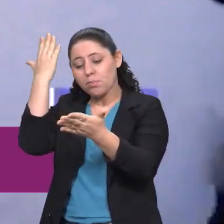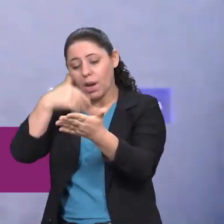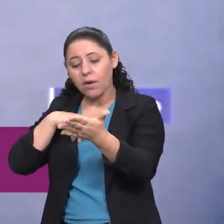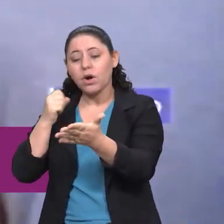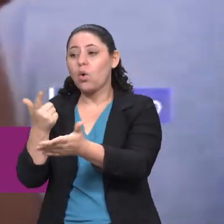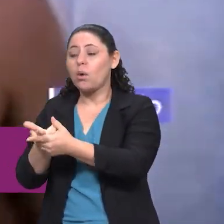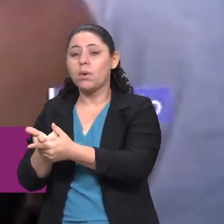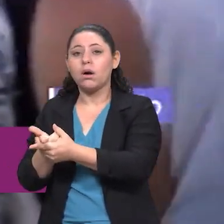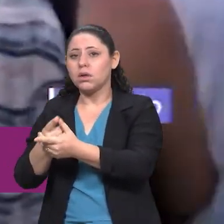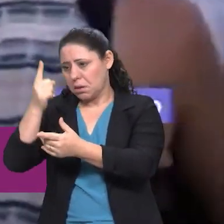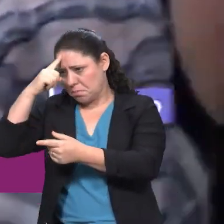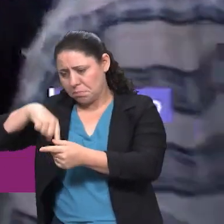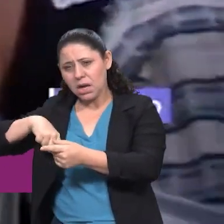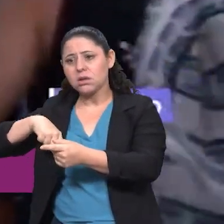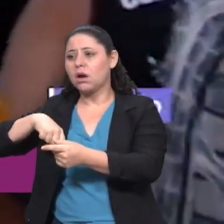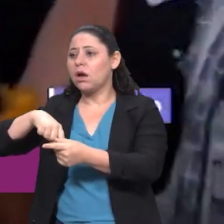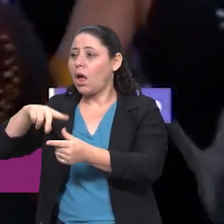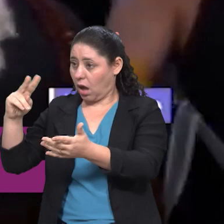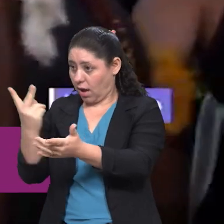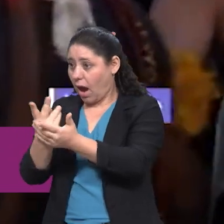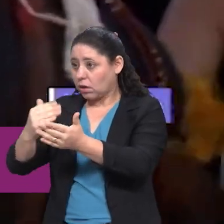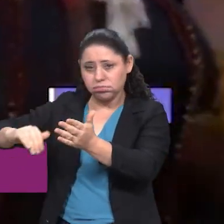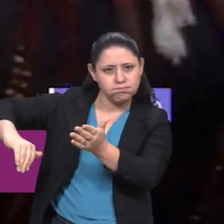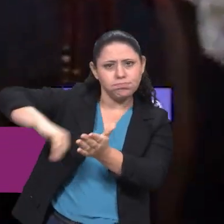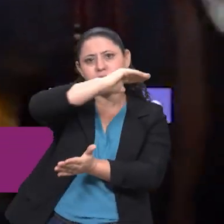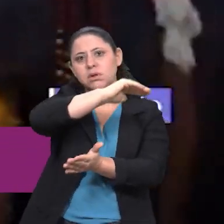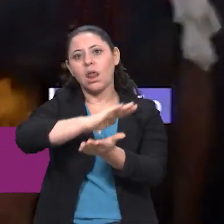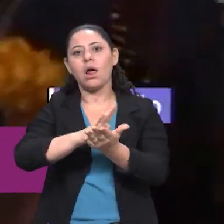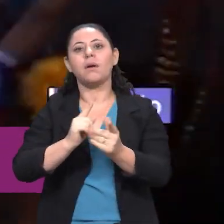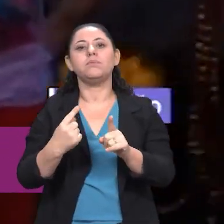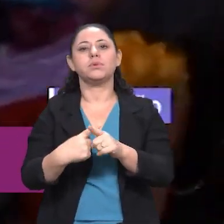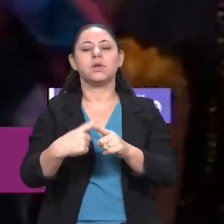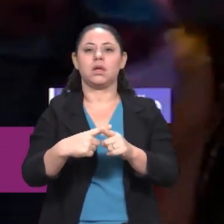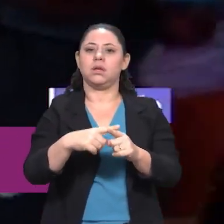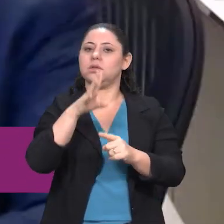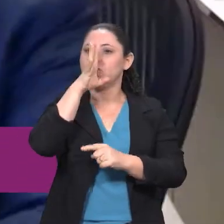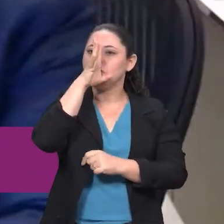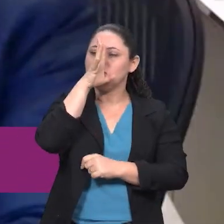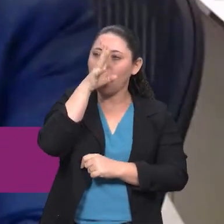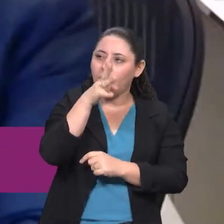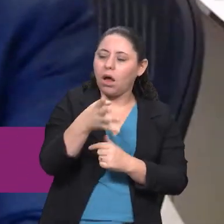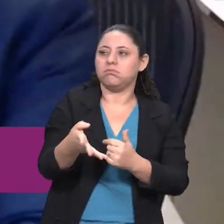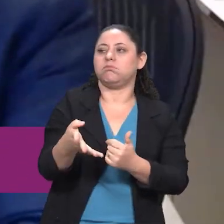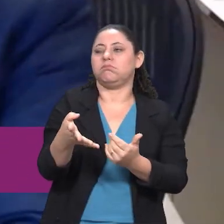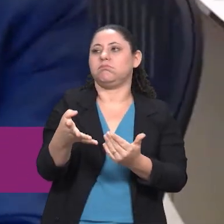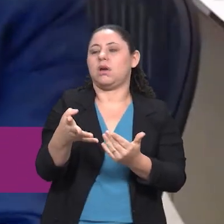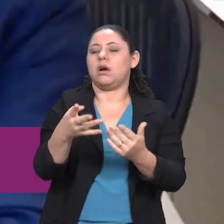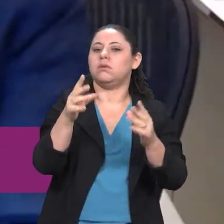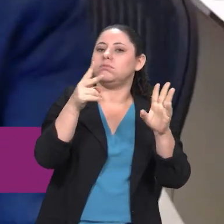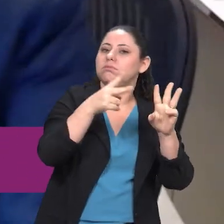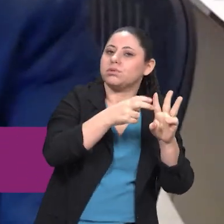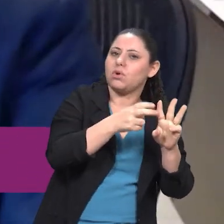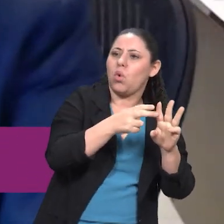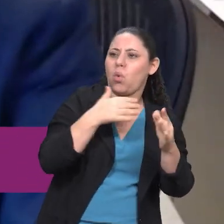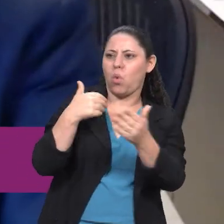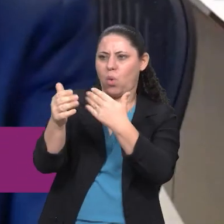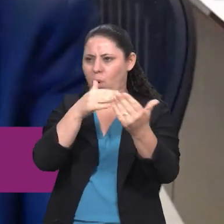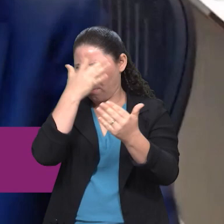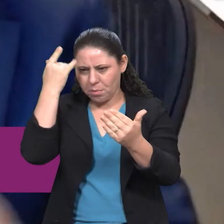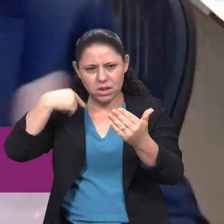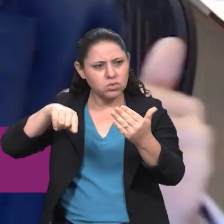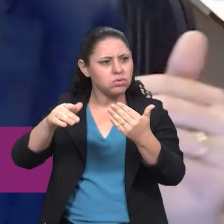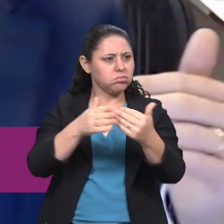posse antiga, e manda tirar quem está ali. Seja uma invasão realizada por indígena, seja uma invasão realizada por qualquer outra